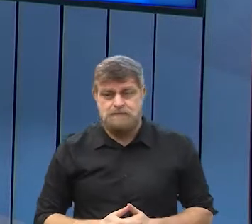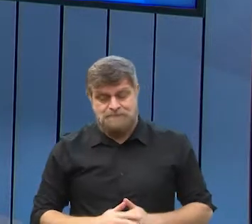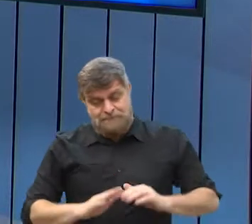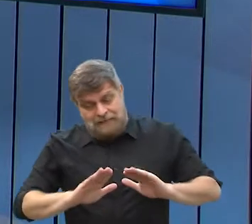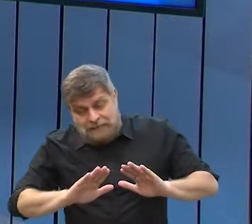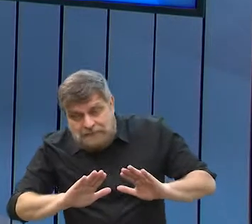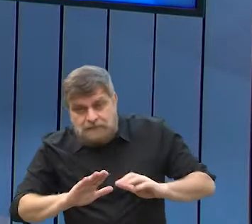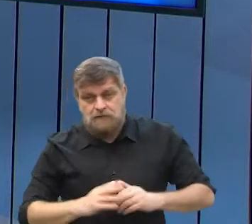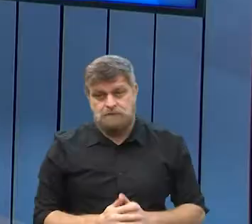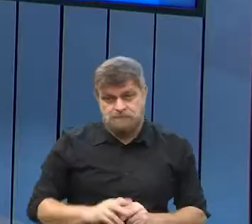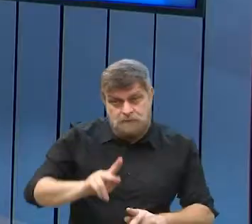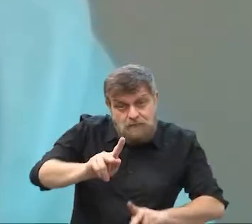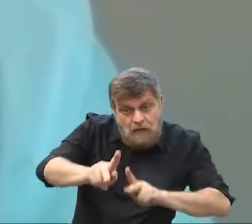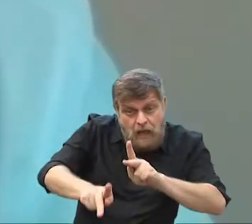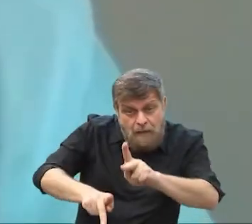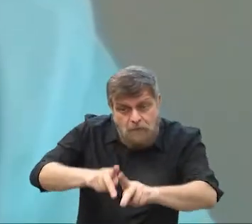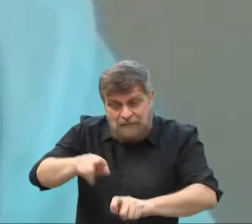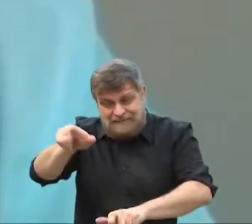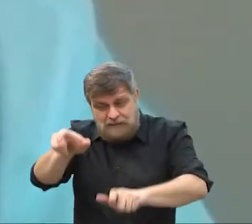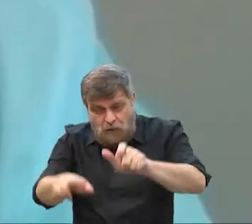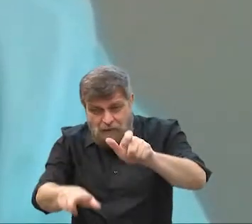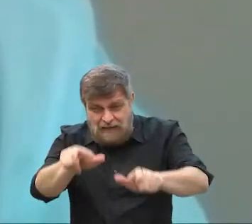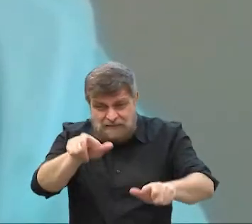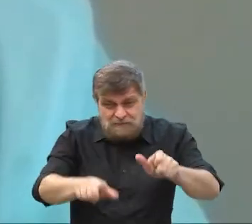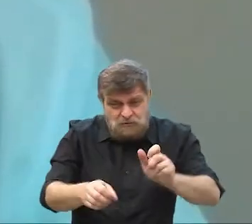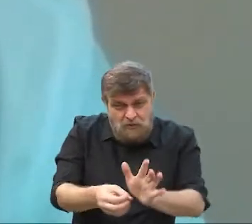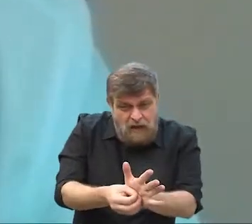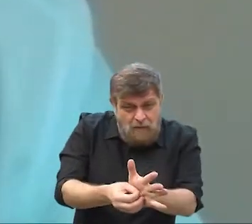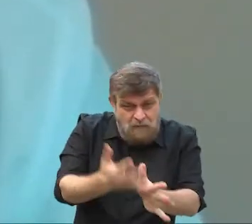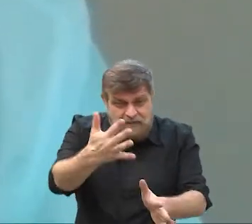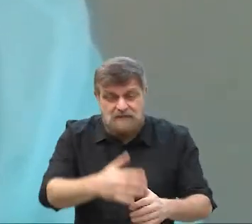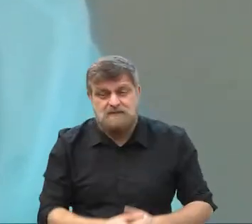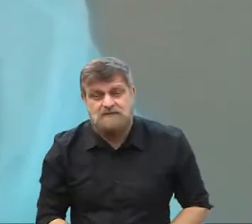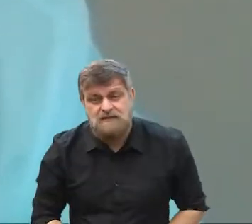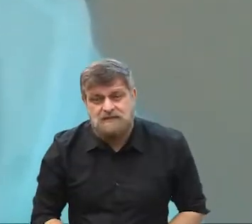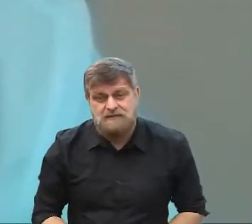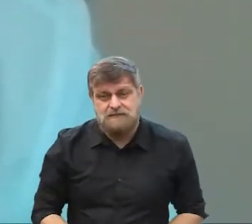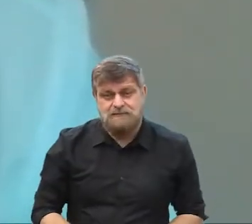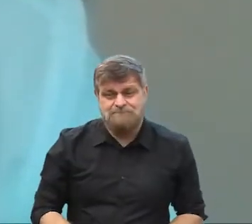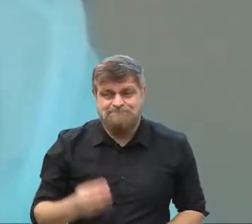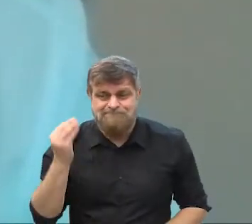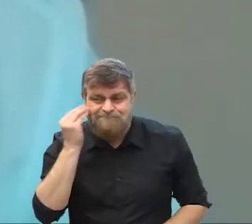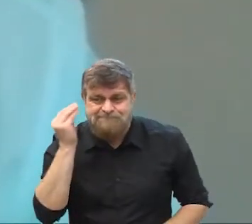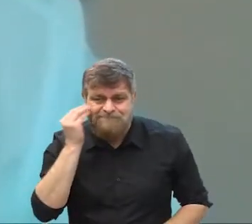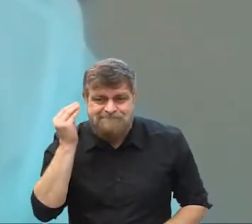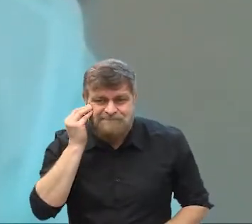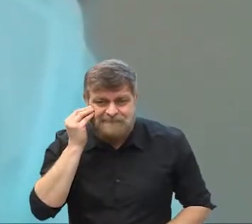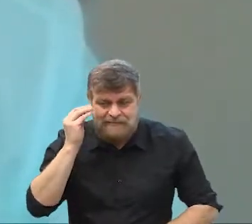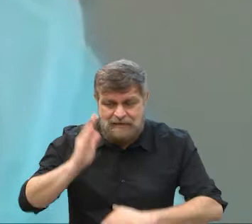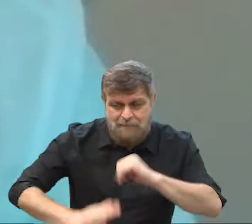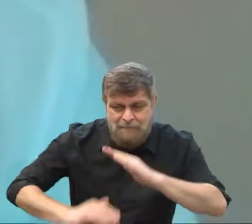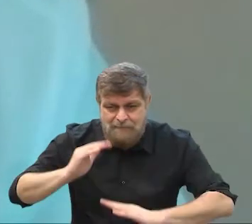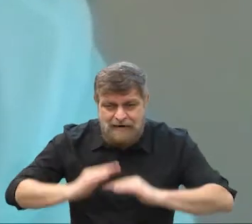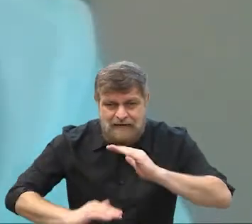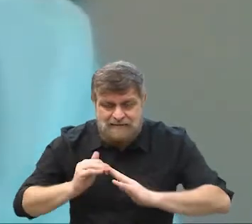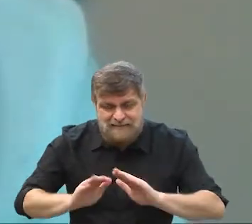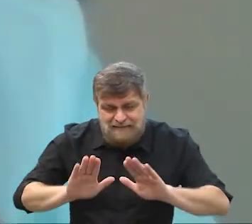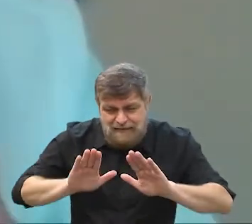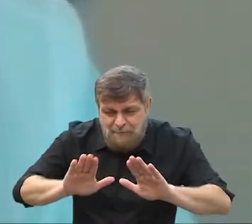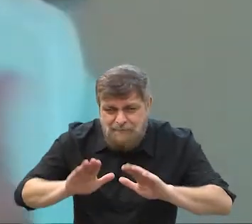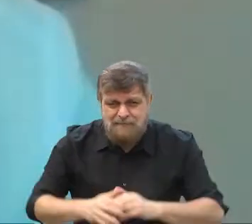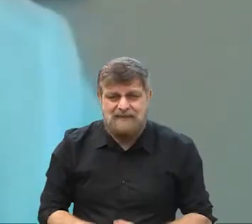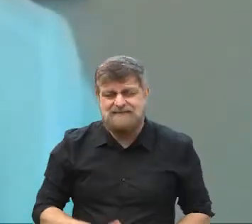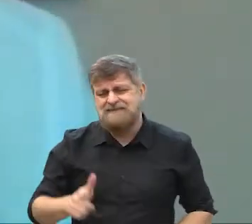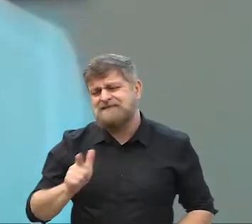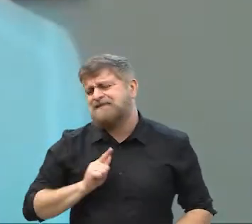Então, a população, às vezes, tenta fazer alguma atividade dessa natureza, mas acabam